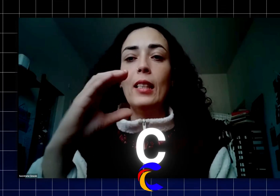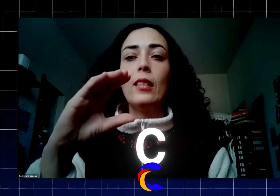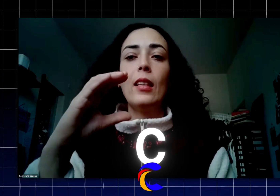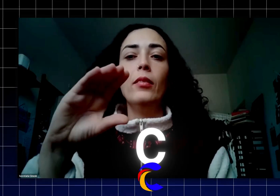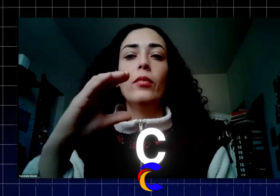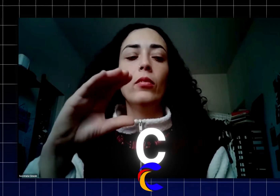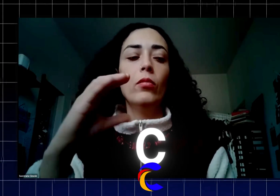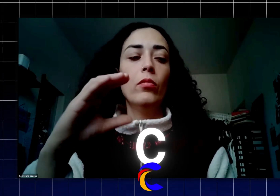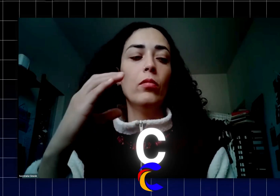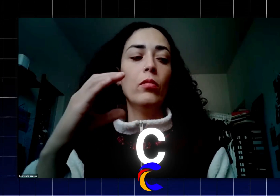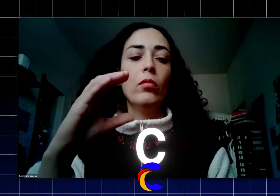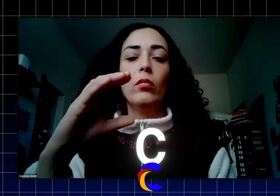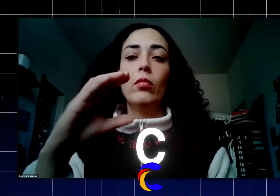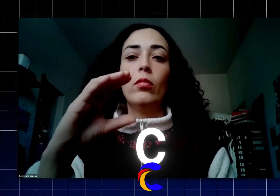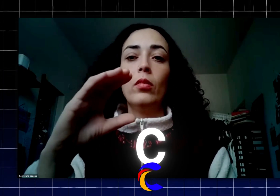cedilha balança.